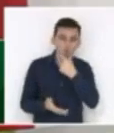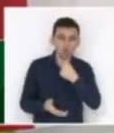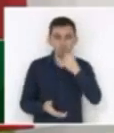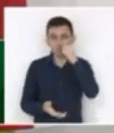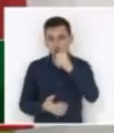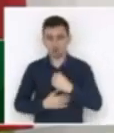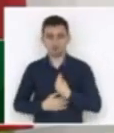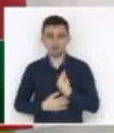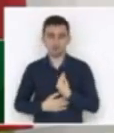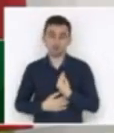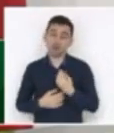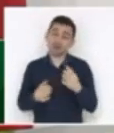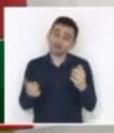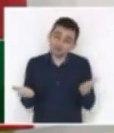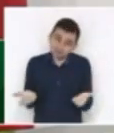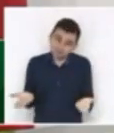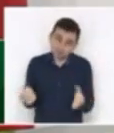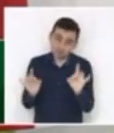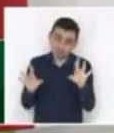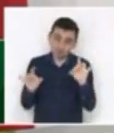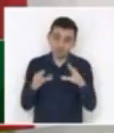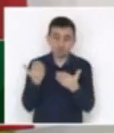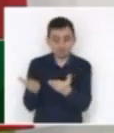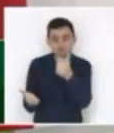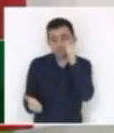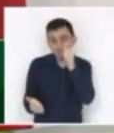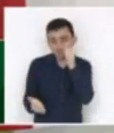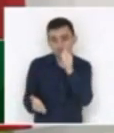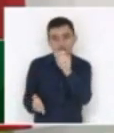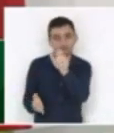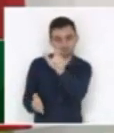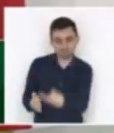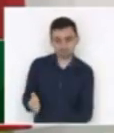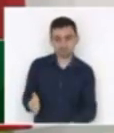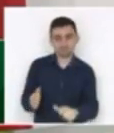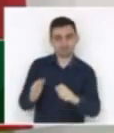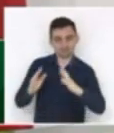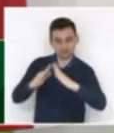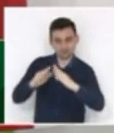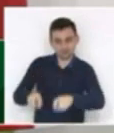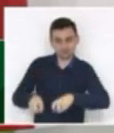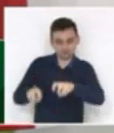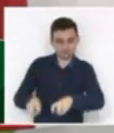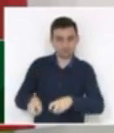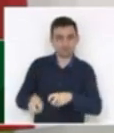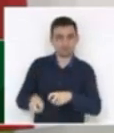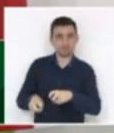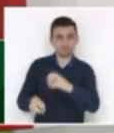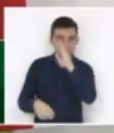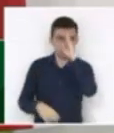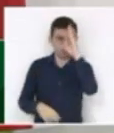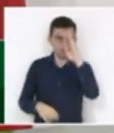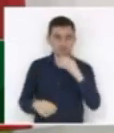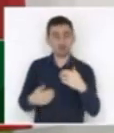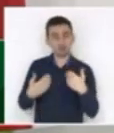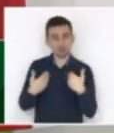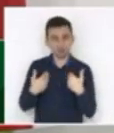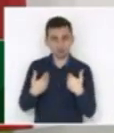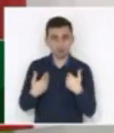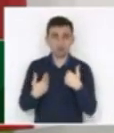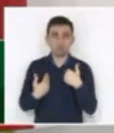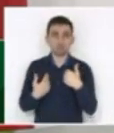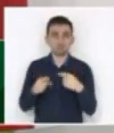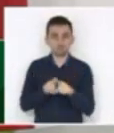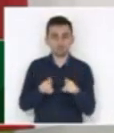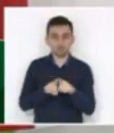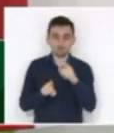neste caso, em especial, as mulheres camponesas. E quero agradecer, como mulher deputada e